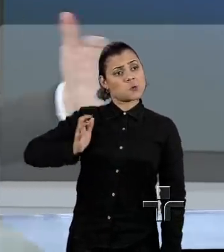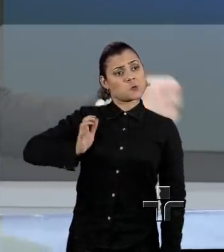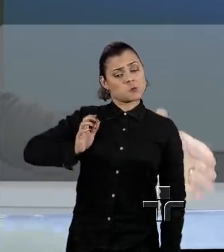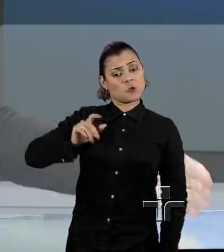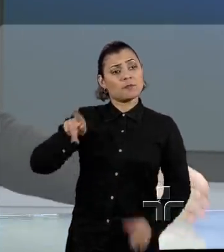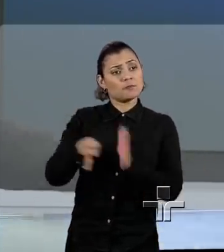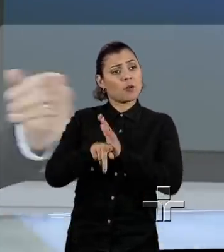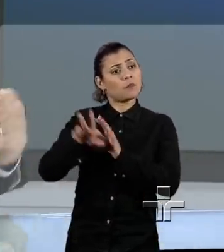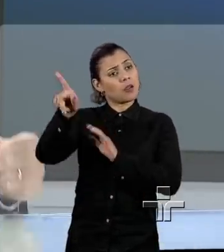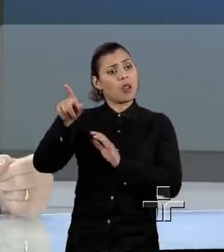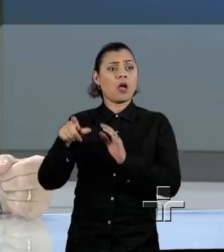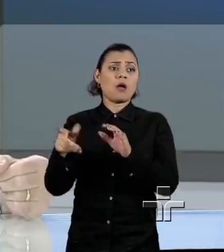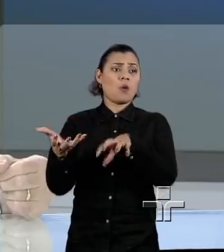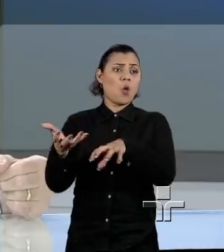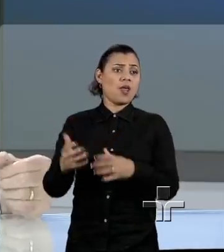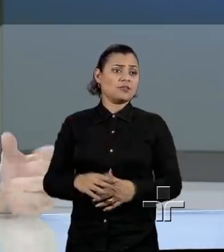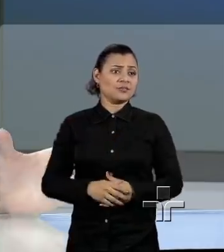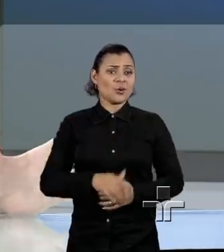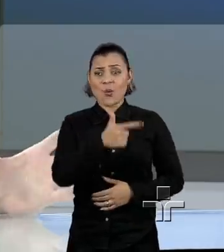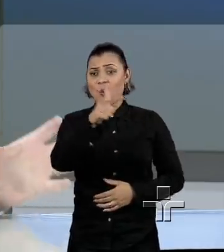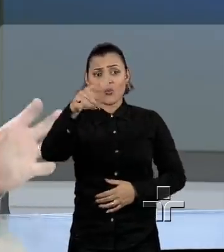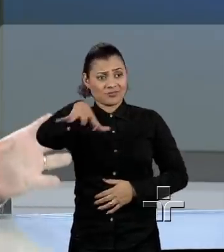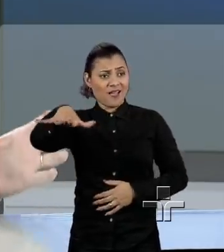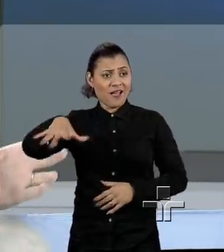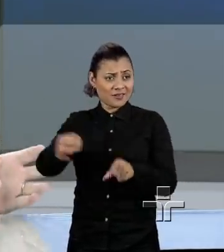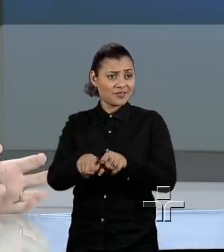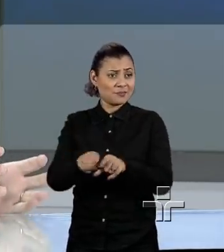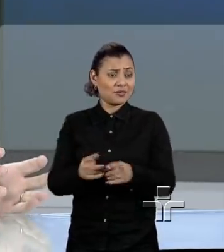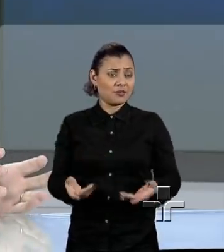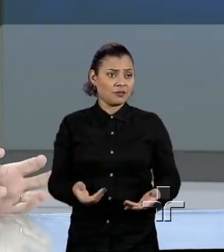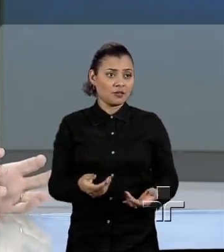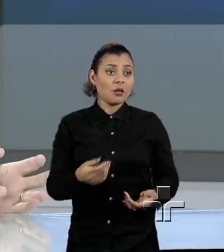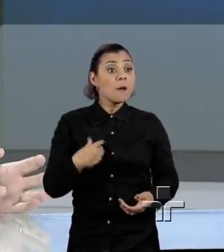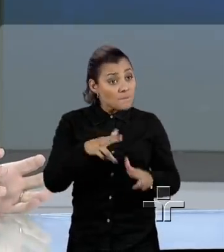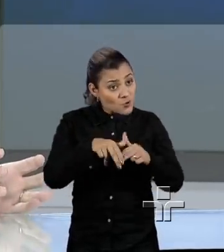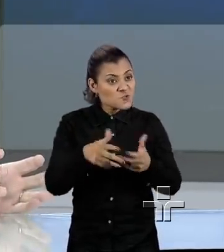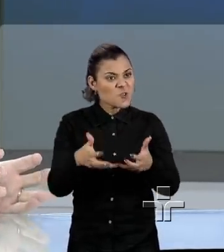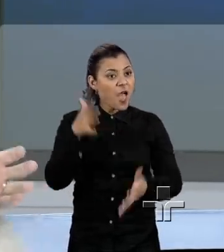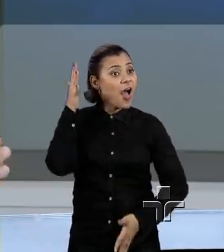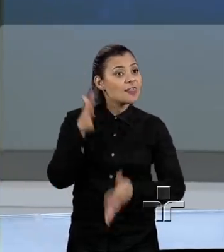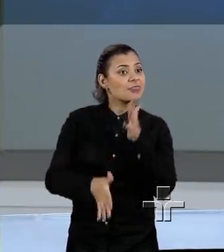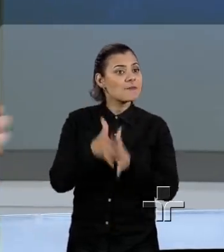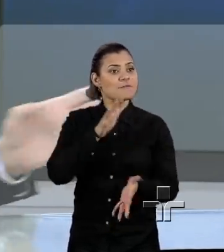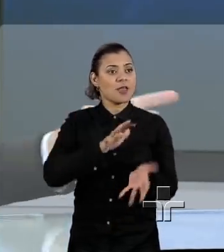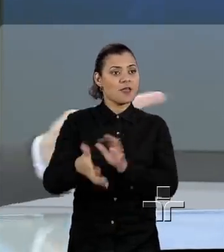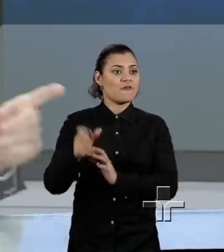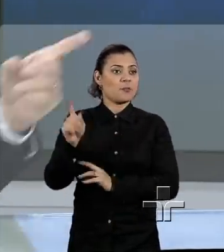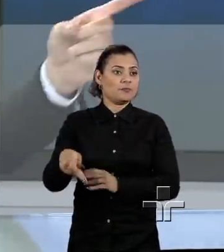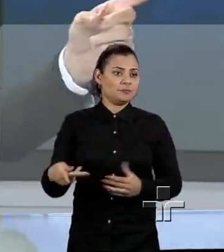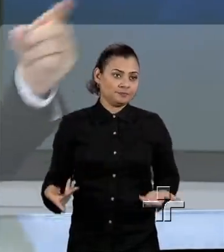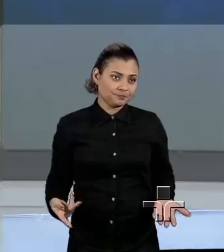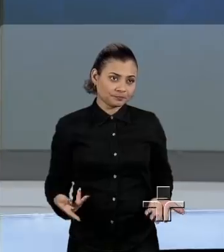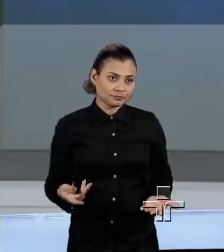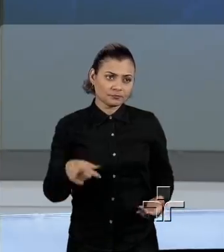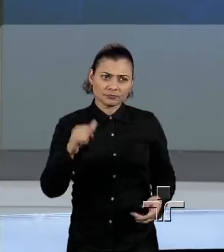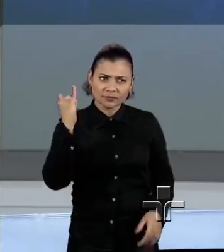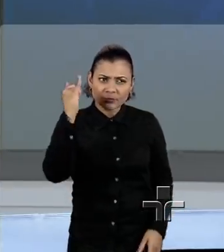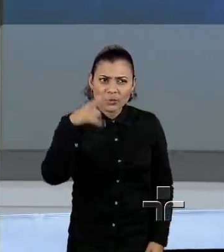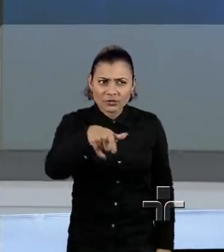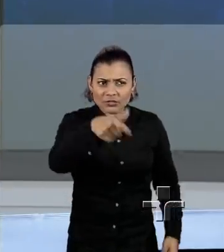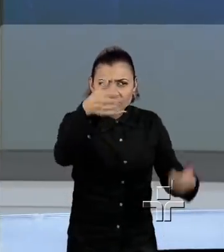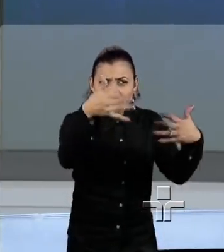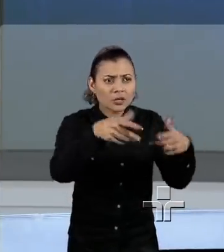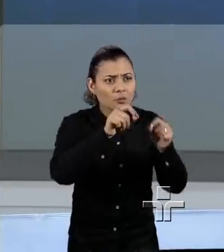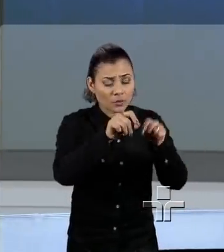Congresso e em vários outros segmentos. Então, querem parar de qualquer jeito a votação da Previdência. Agora, uma coisa importante dita lá, William, reunião